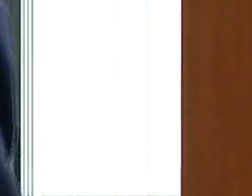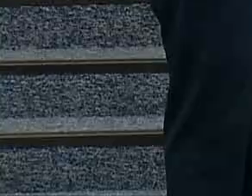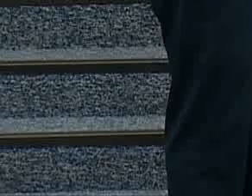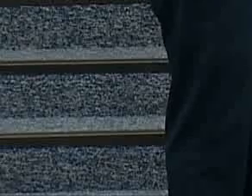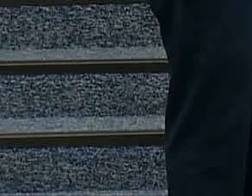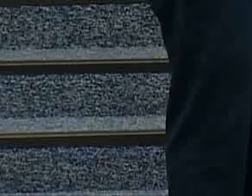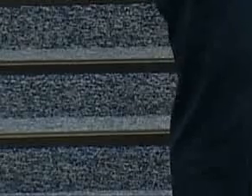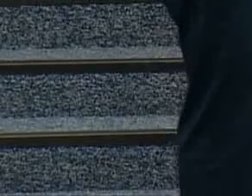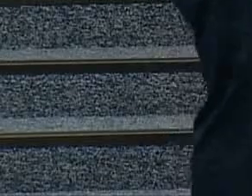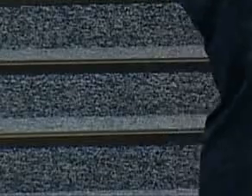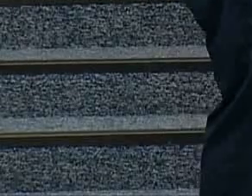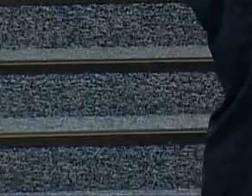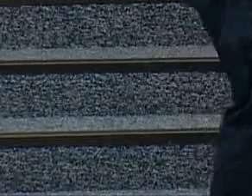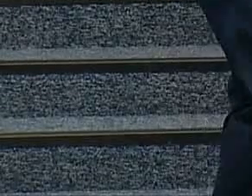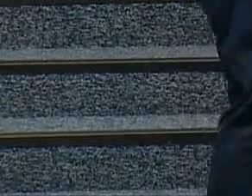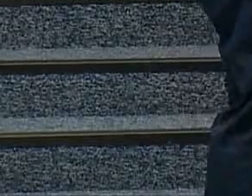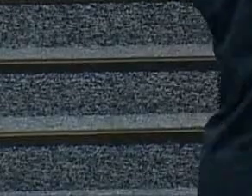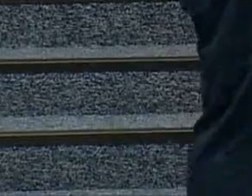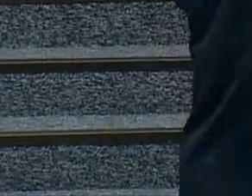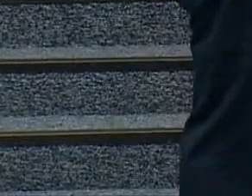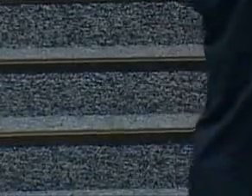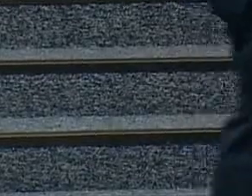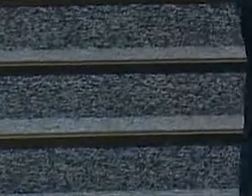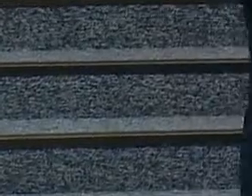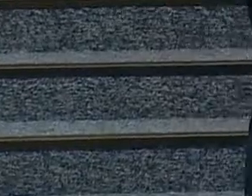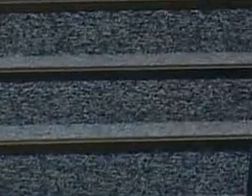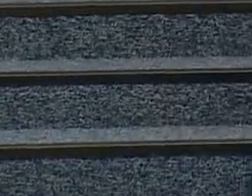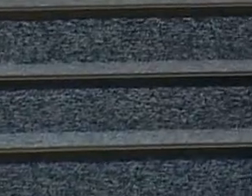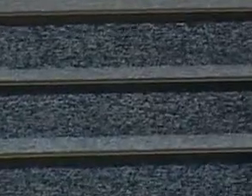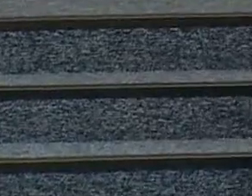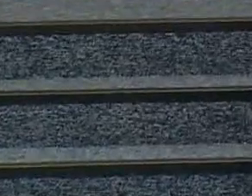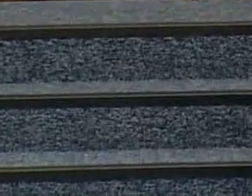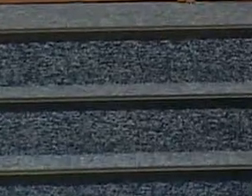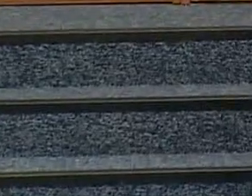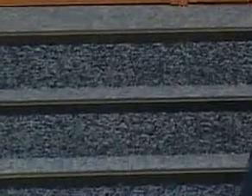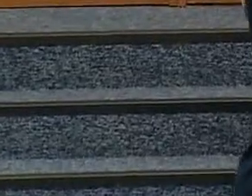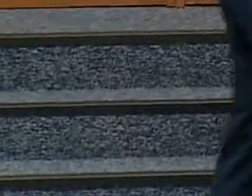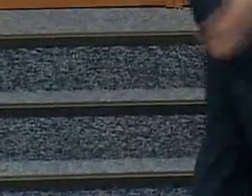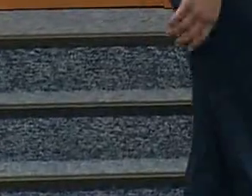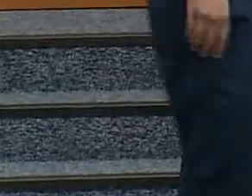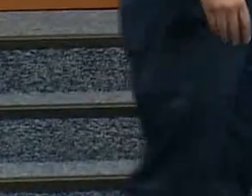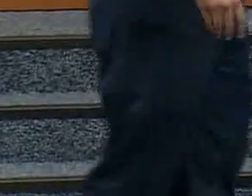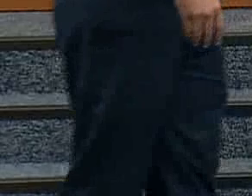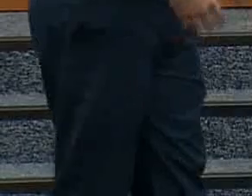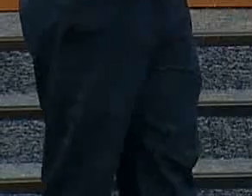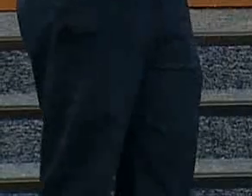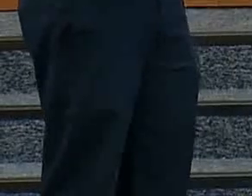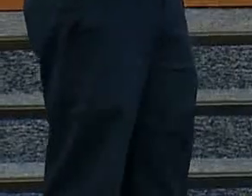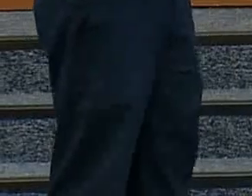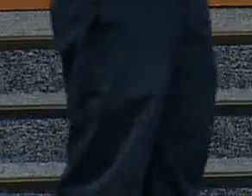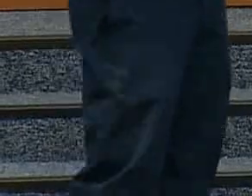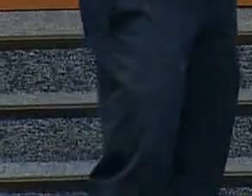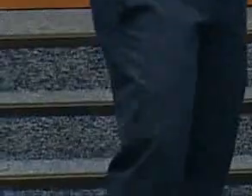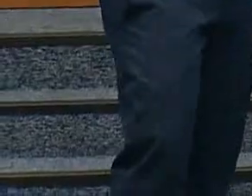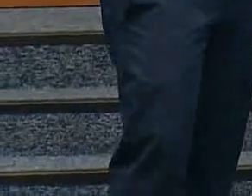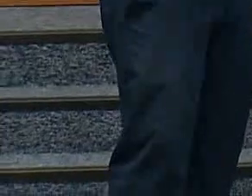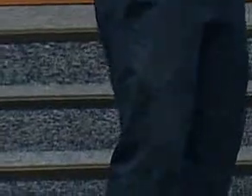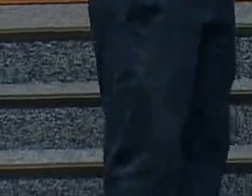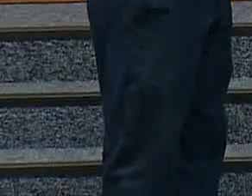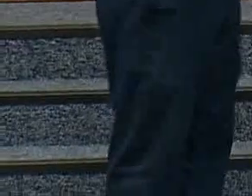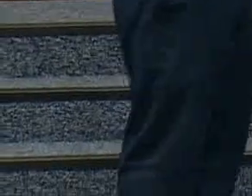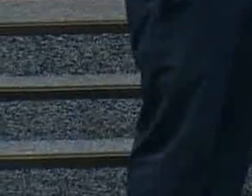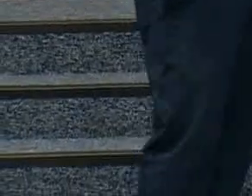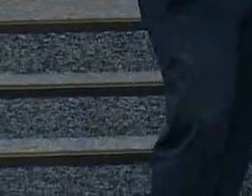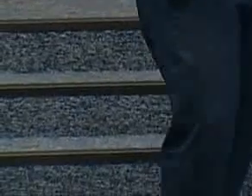abençoe. Falar do Rômulo aí, grande parceiro, grande irmão. Quero parabenizar o vereador João pela homenagem, né? E é como o